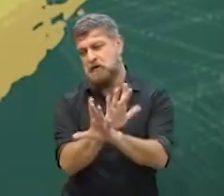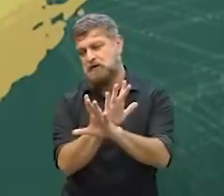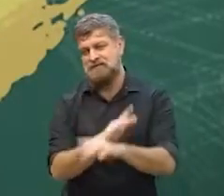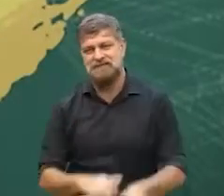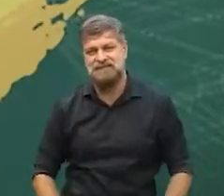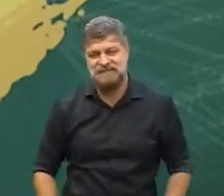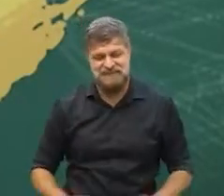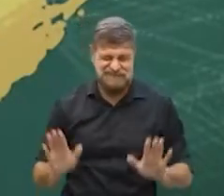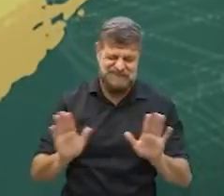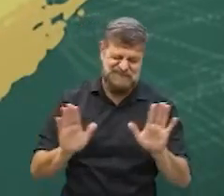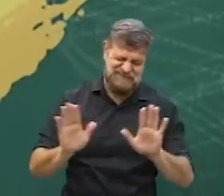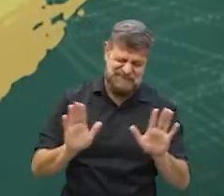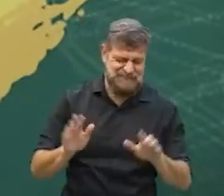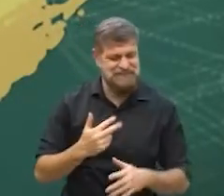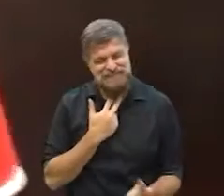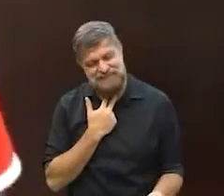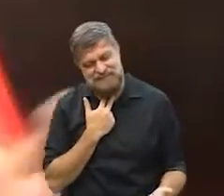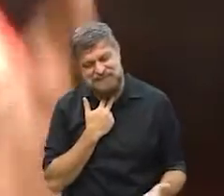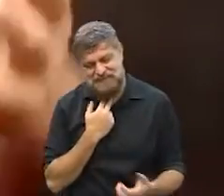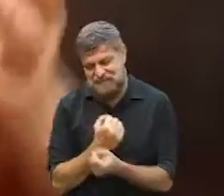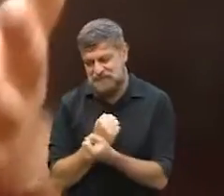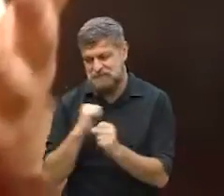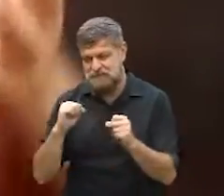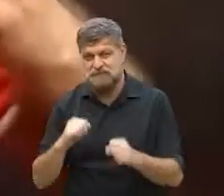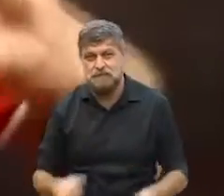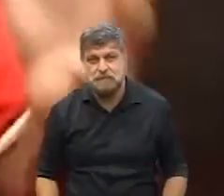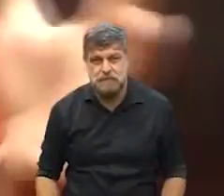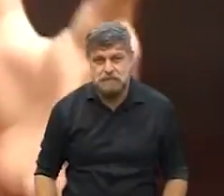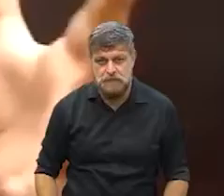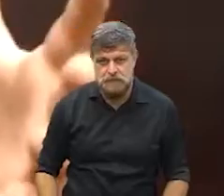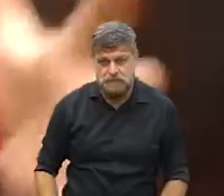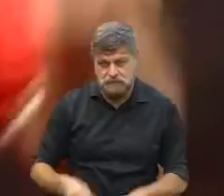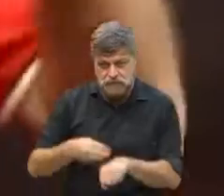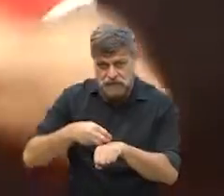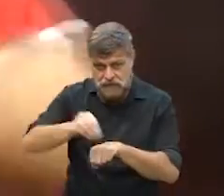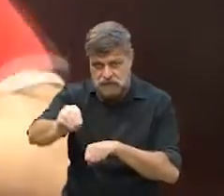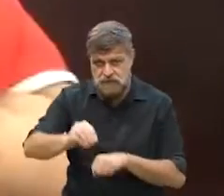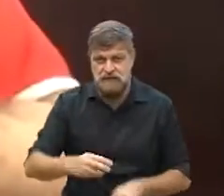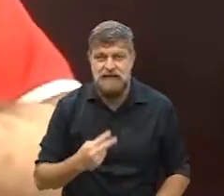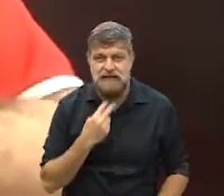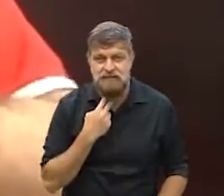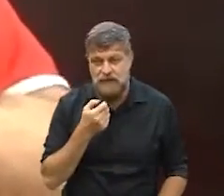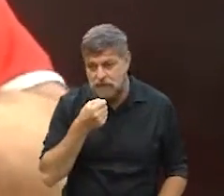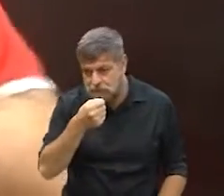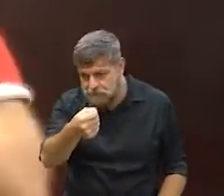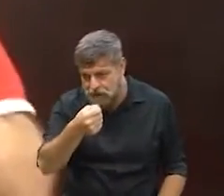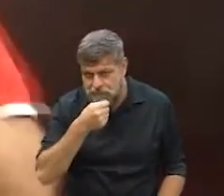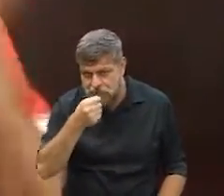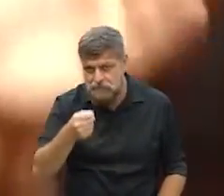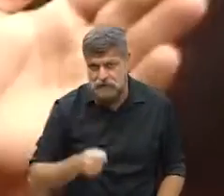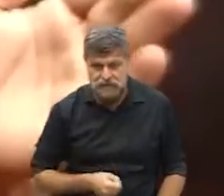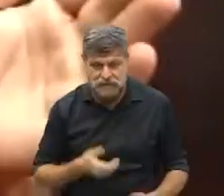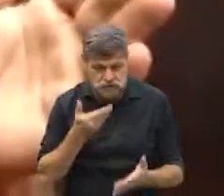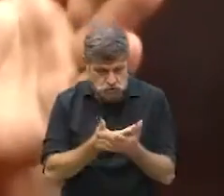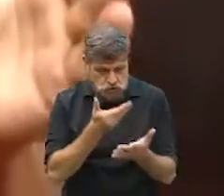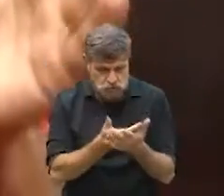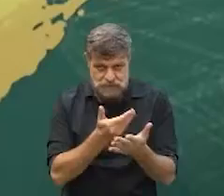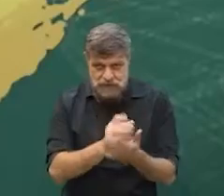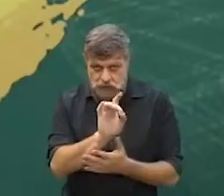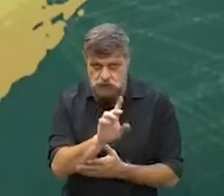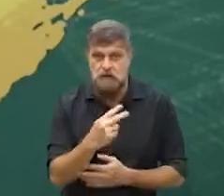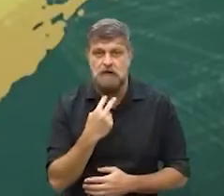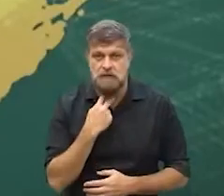vai lá e acabou. Fazer, né? Então, a principal dica é: não basta essa entrevista e nem basta só a